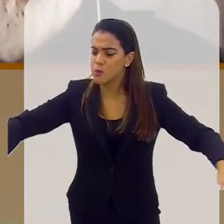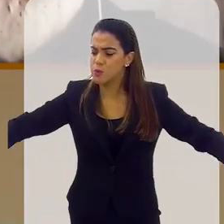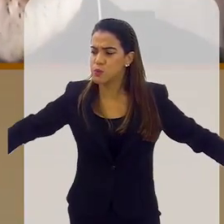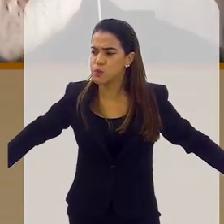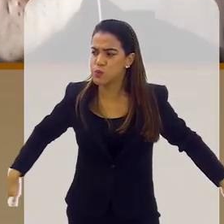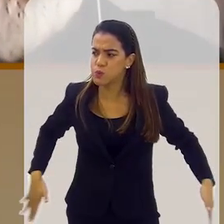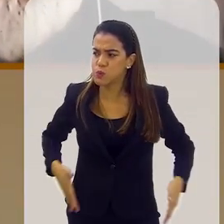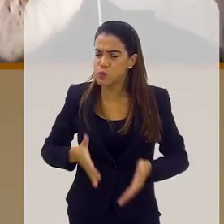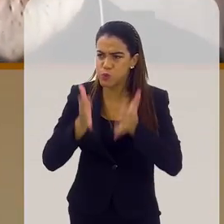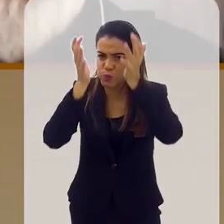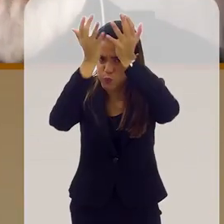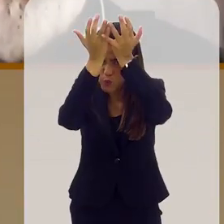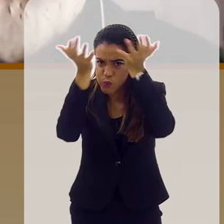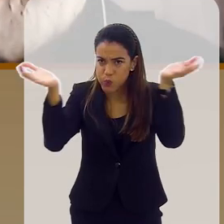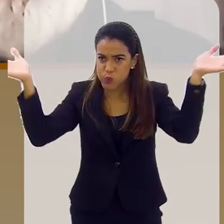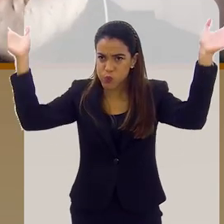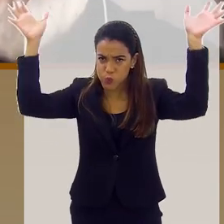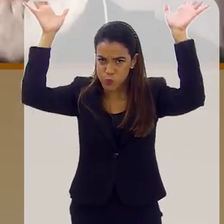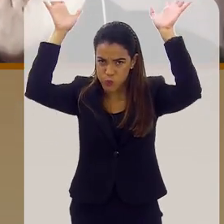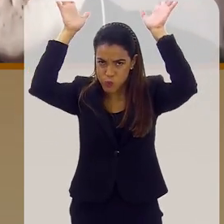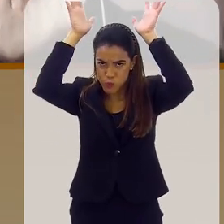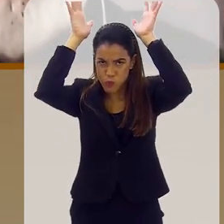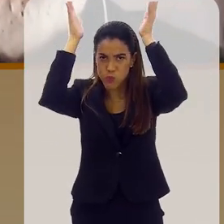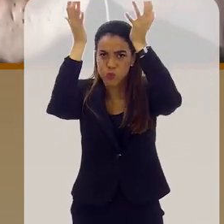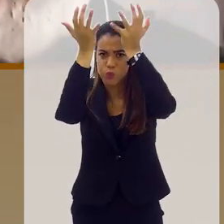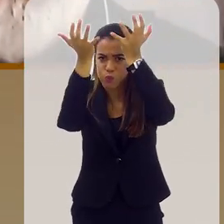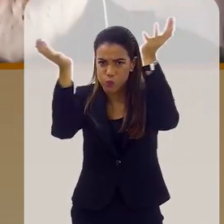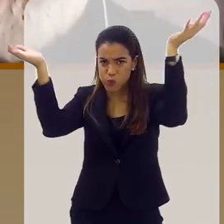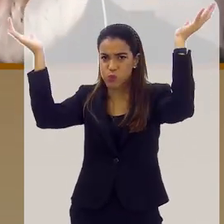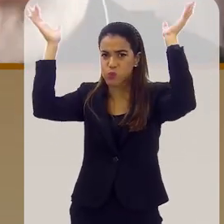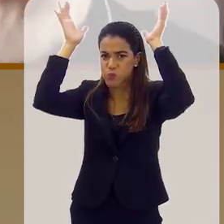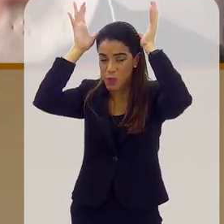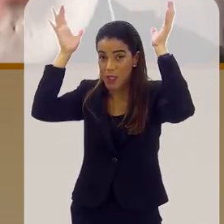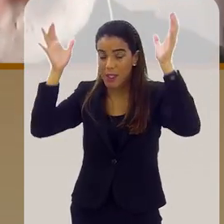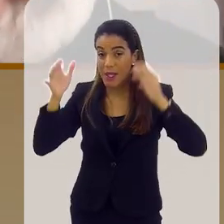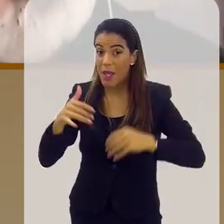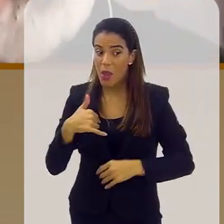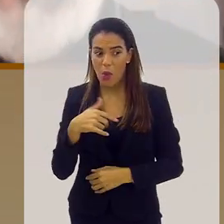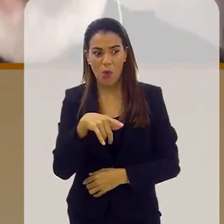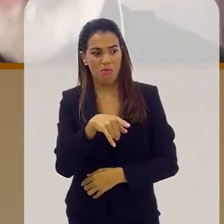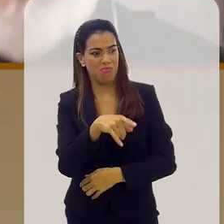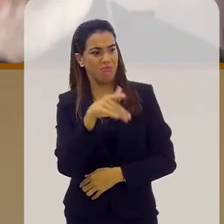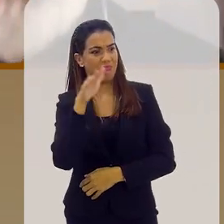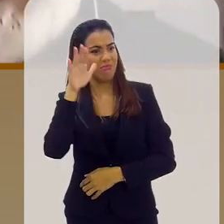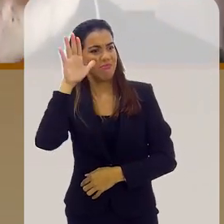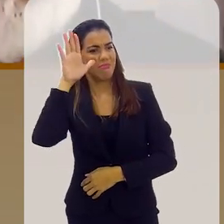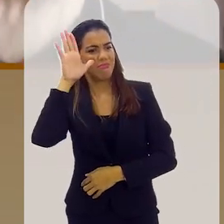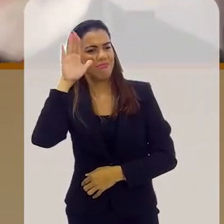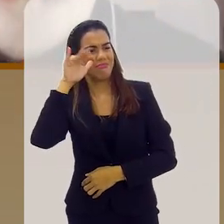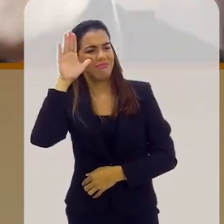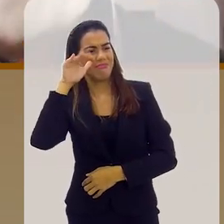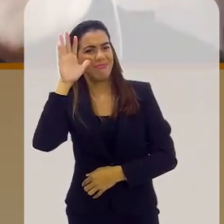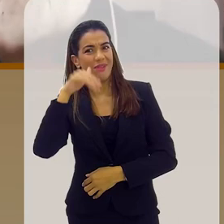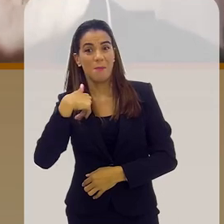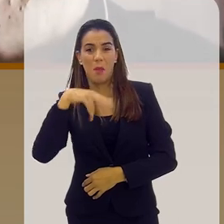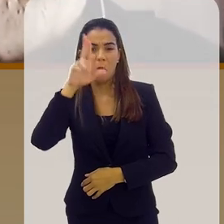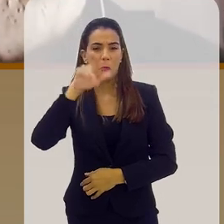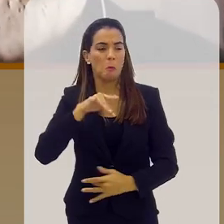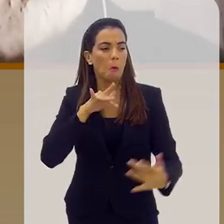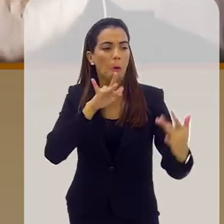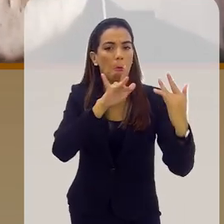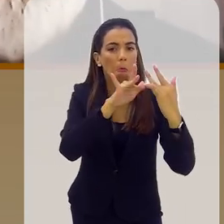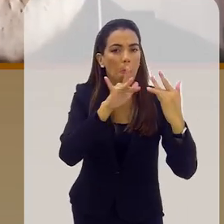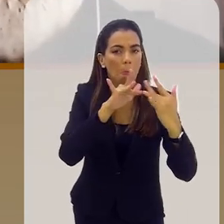desse carnavalesco Fernando Pinto. Que interessante, elas com capacete de formiga, uma coisa. Eu achei aquilo doido, mas eu nunca tinha